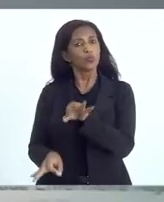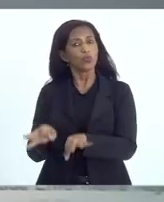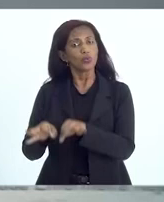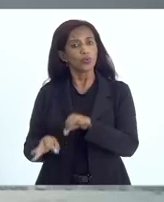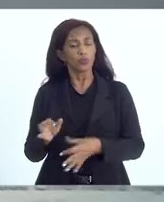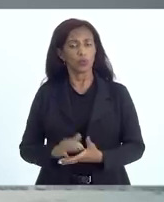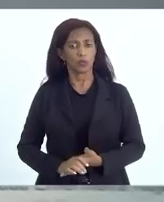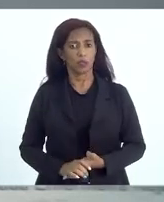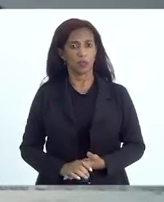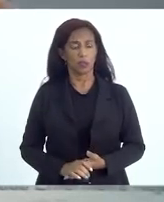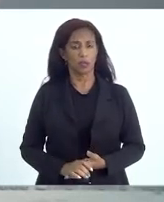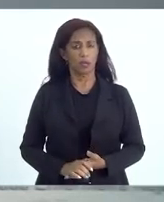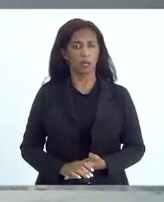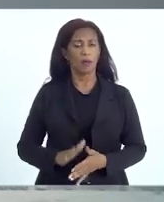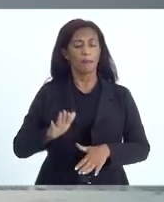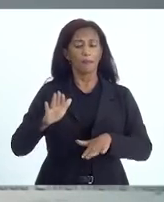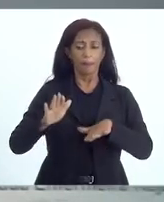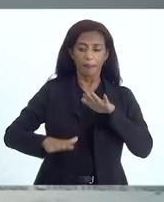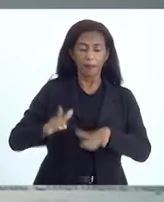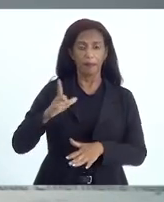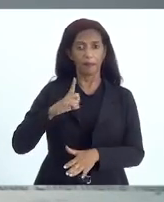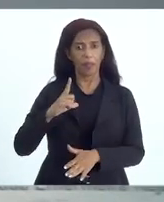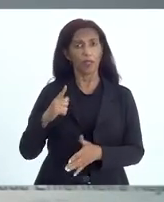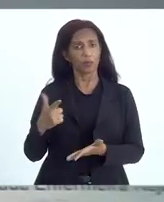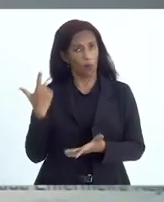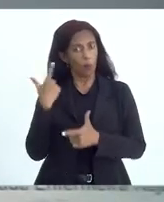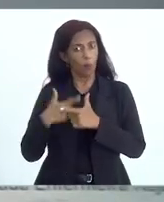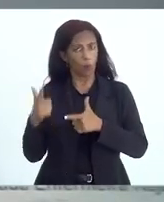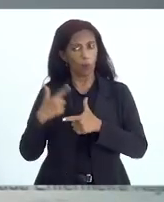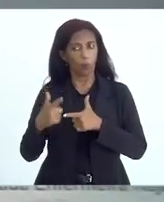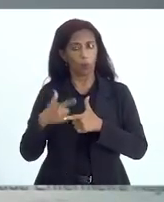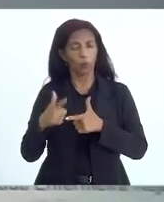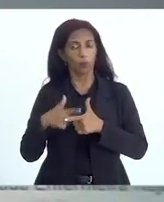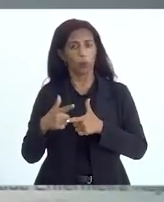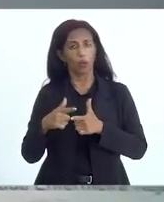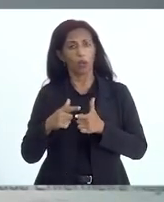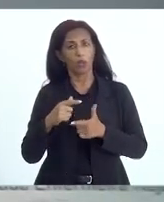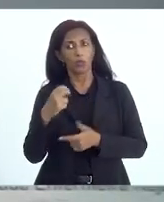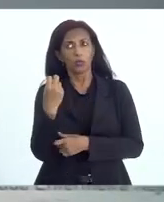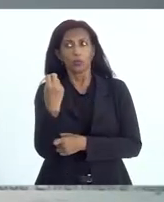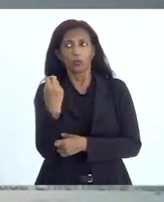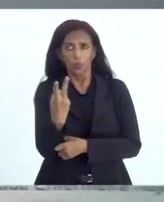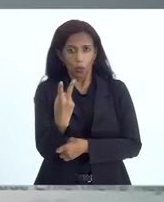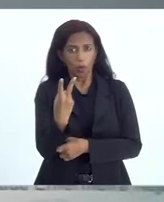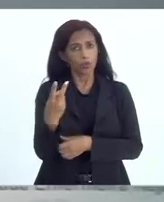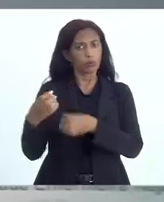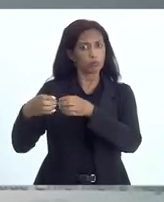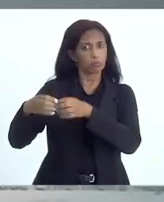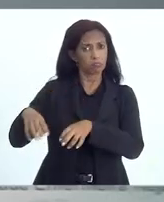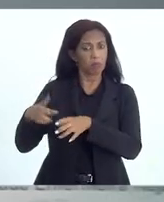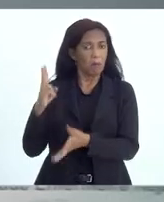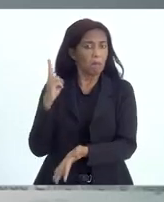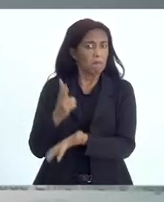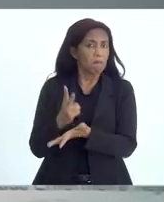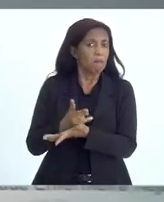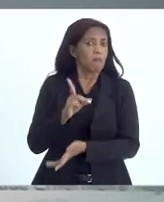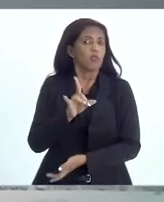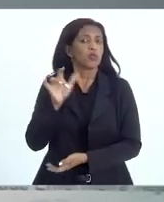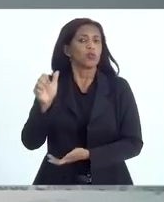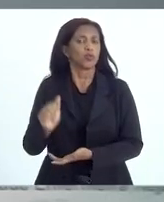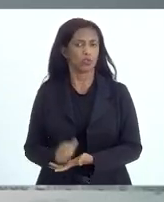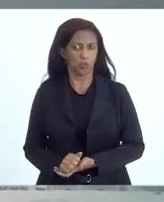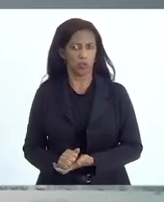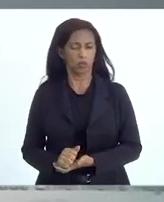o mesmo a gente tem aqui casos de dois concursados que no mesmo dia